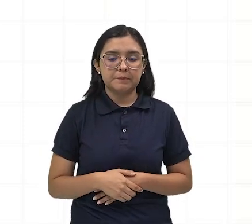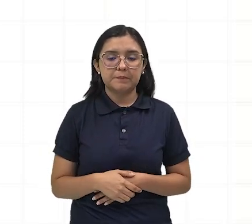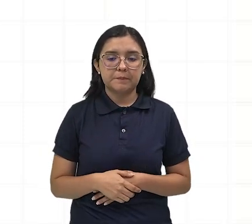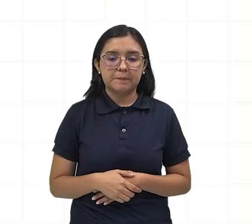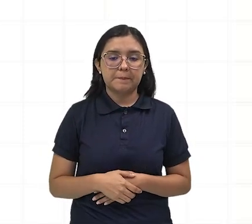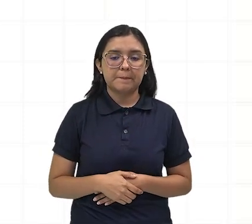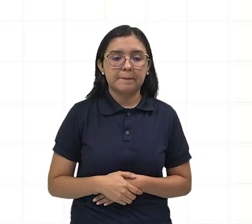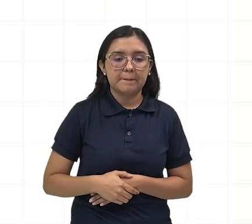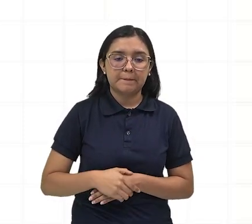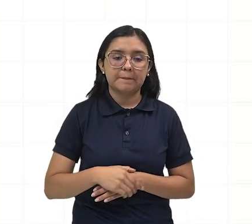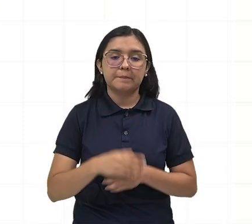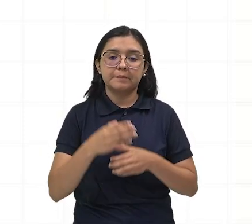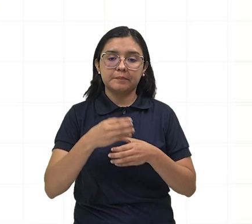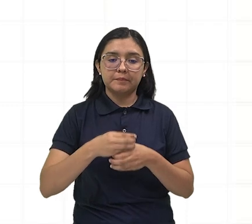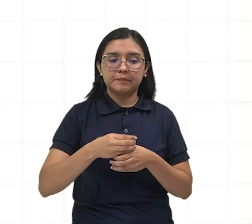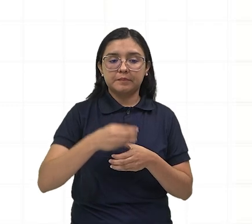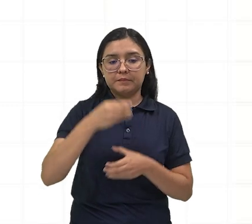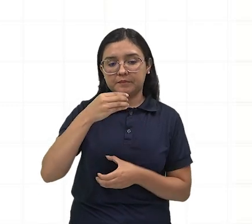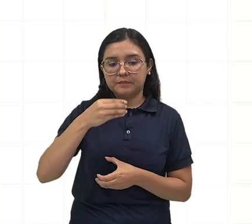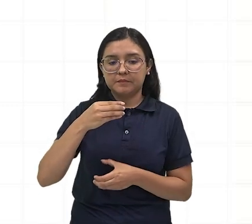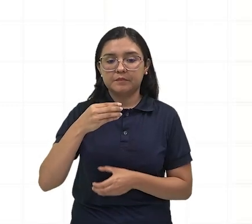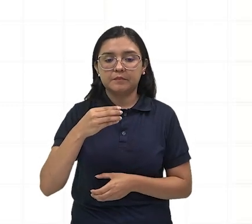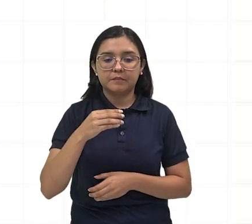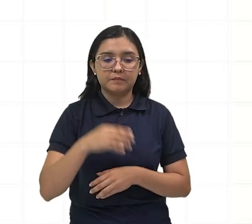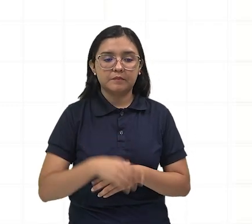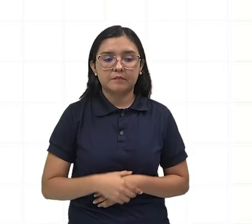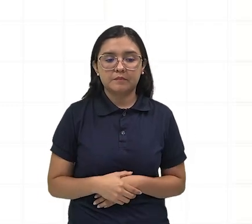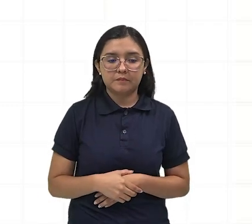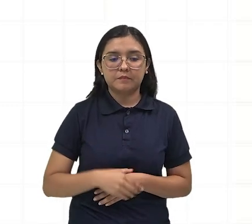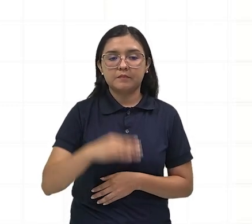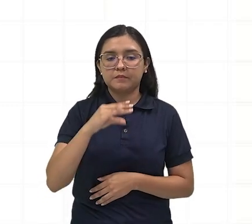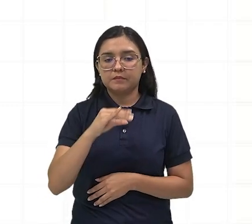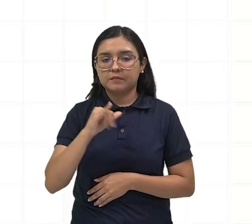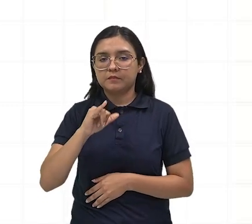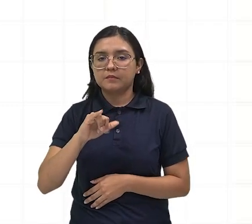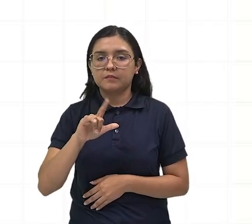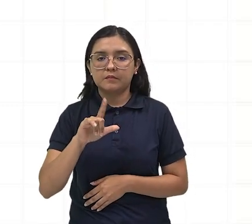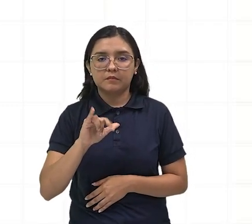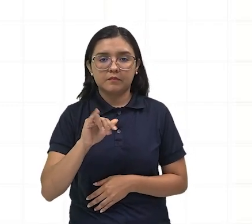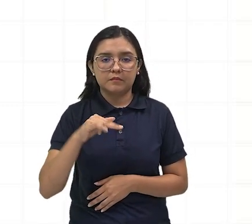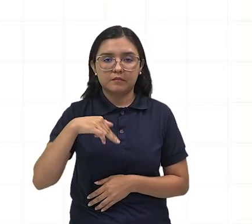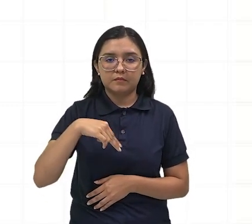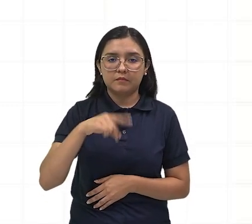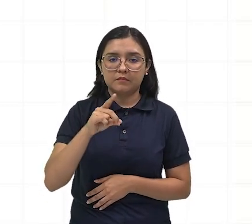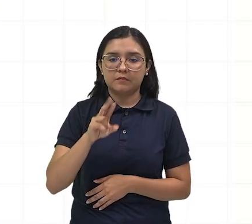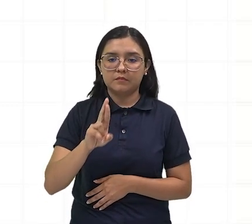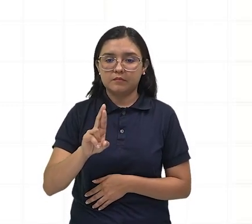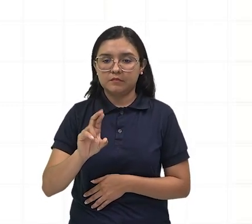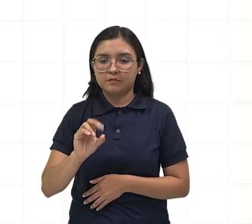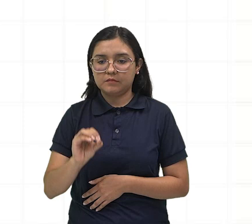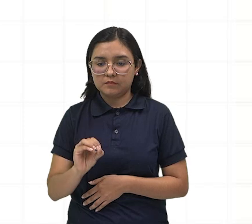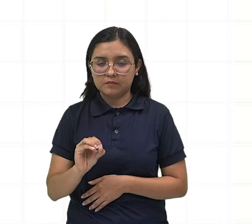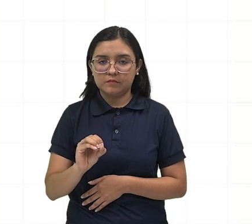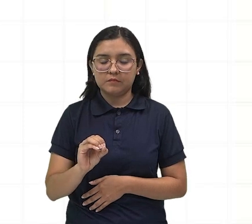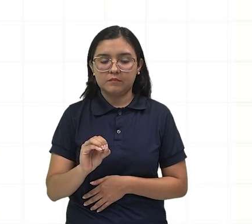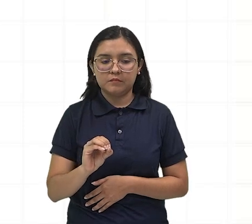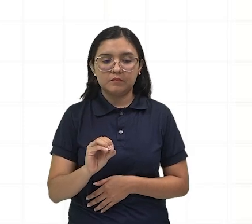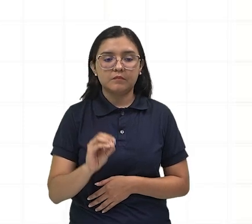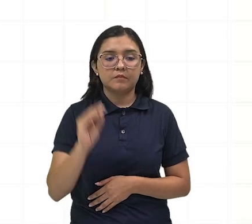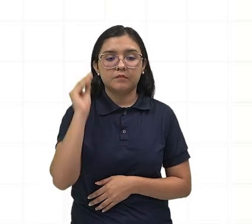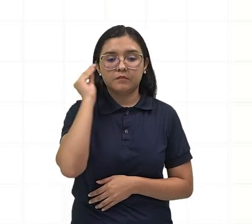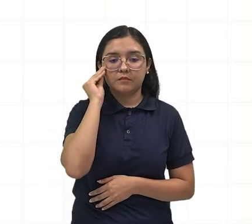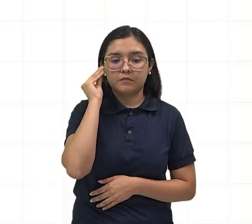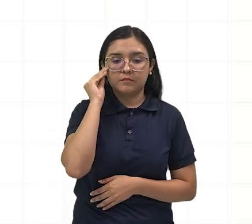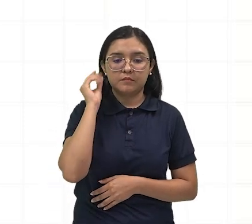Chama-se cilindro circular ou cilindro, né? A reunião dos segmentos congruentes. Nós vimos aí